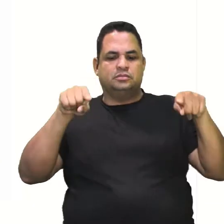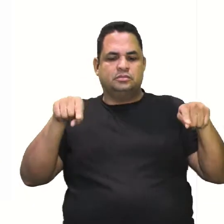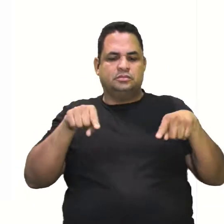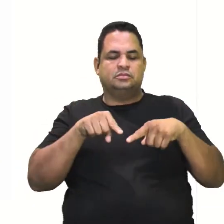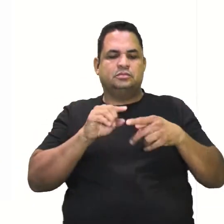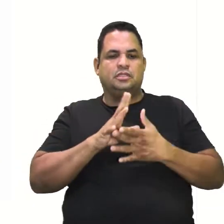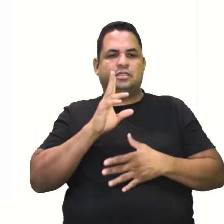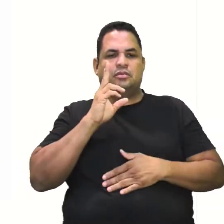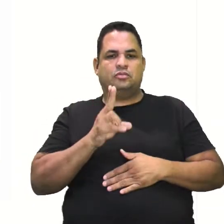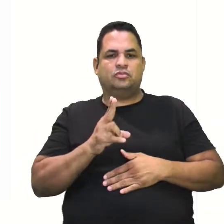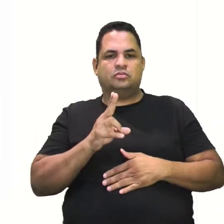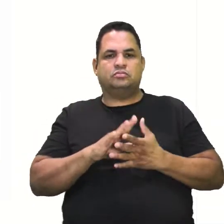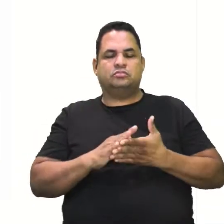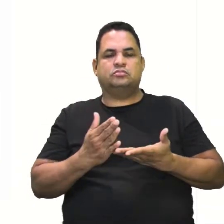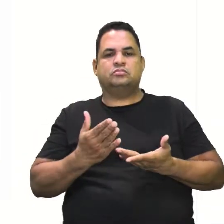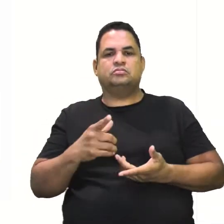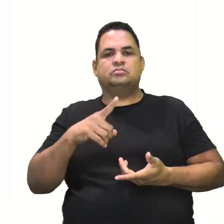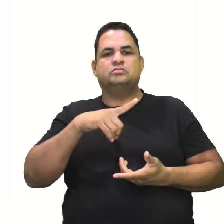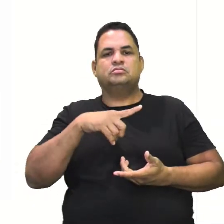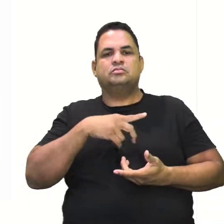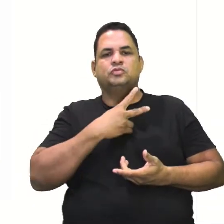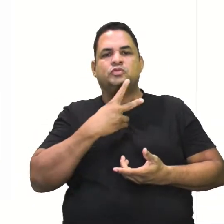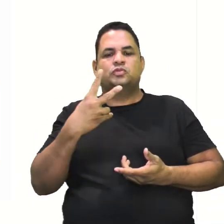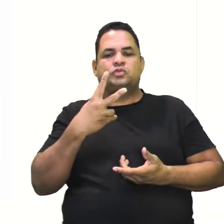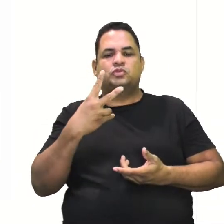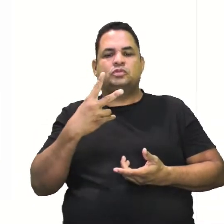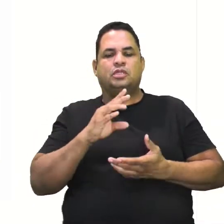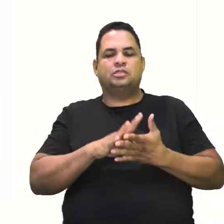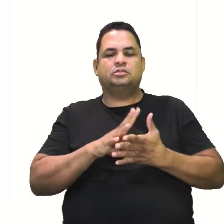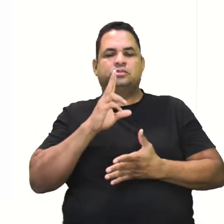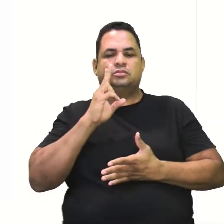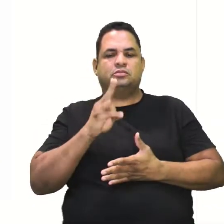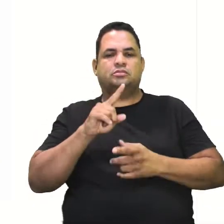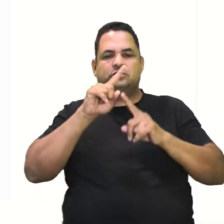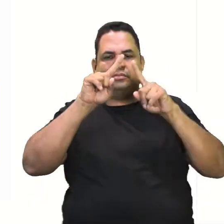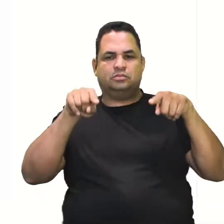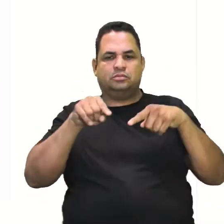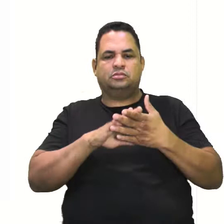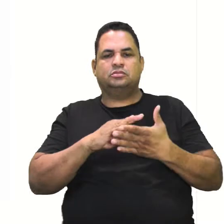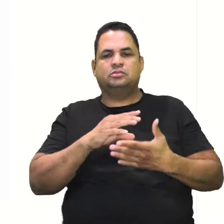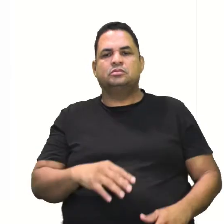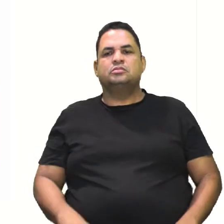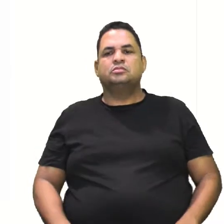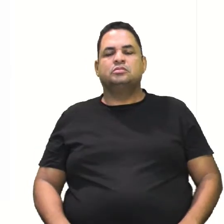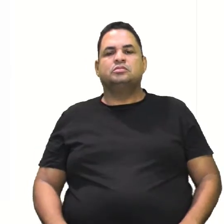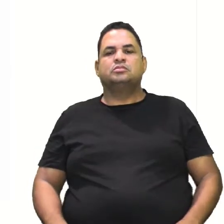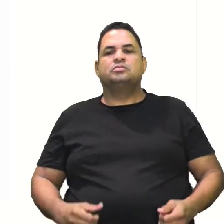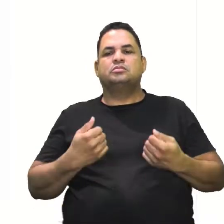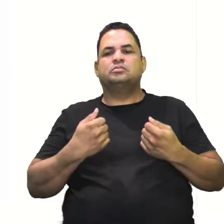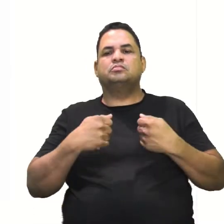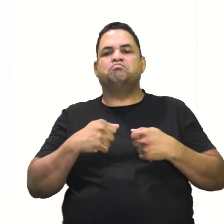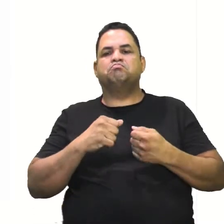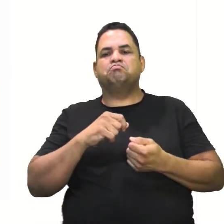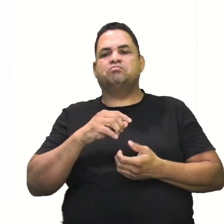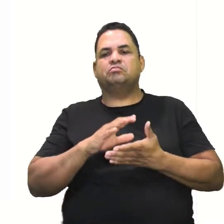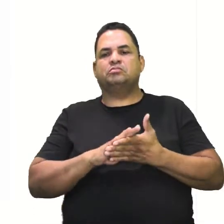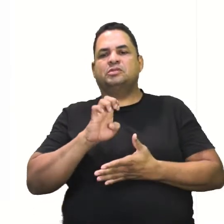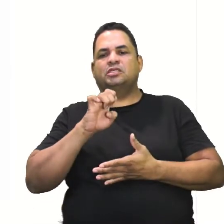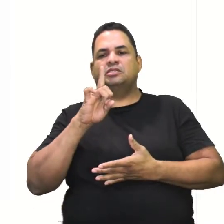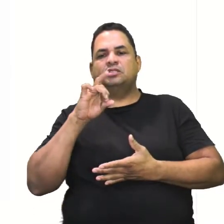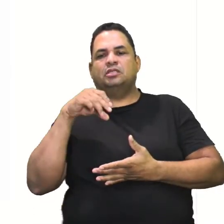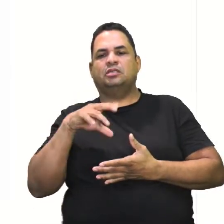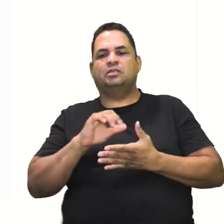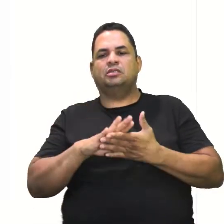iguais. Ele pode ser isósceles quando tiver 2 lados iguais e o terceiro diferente. Ou ele pode ser